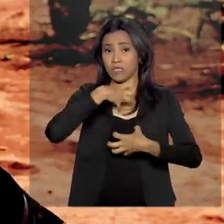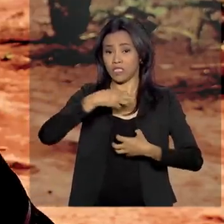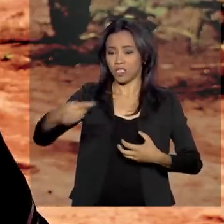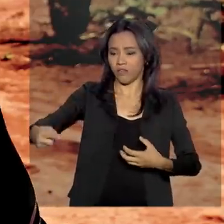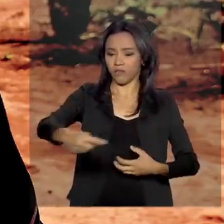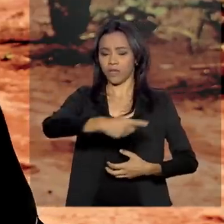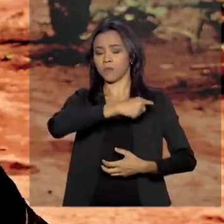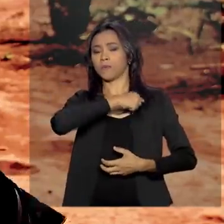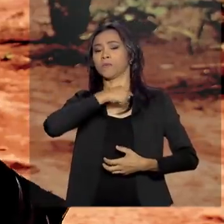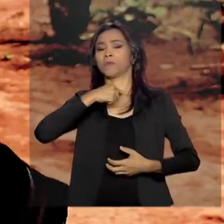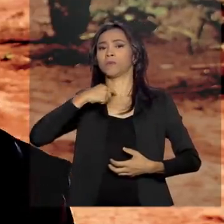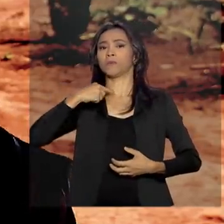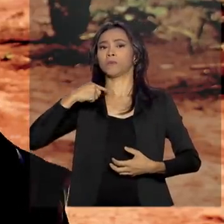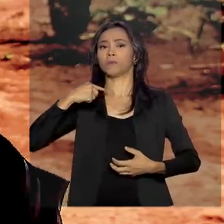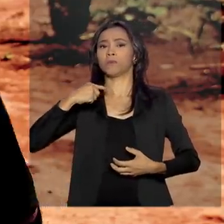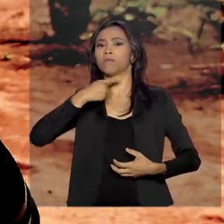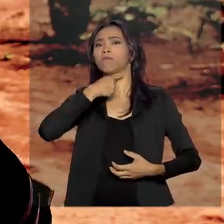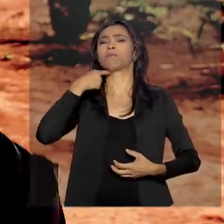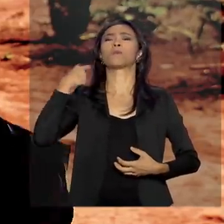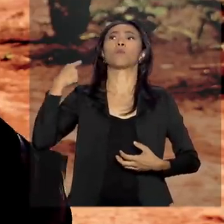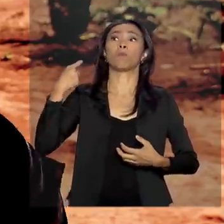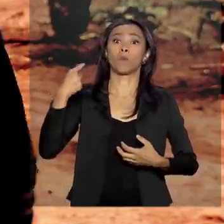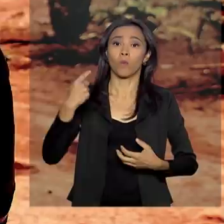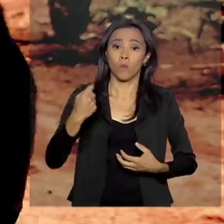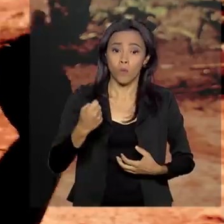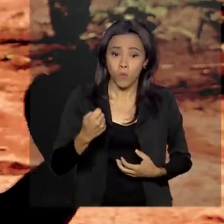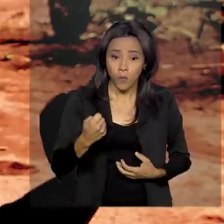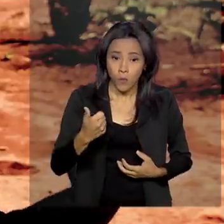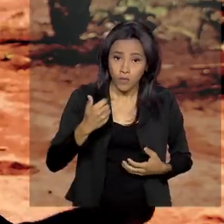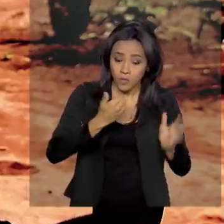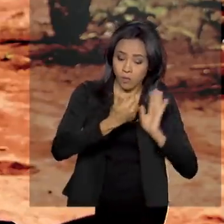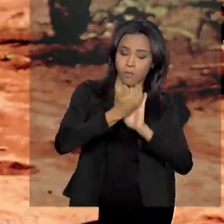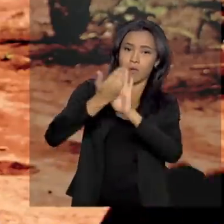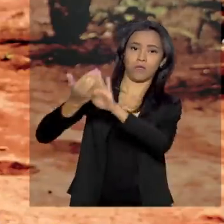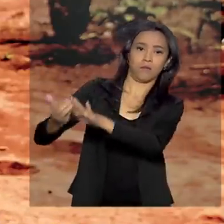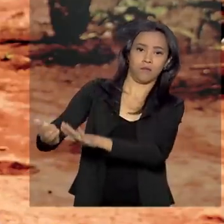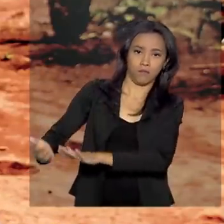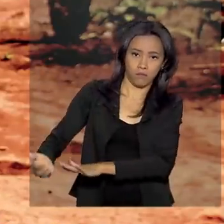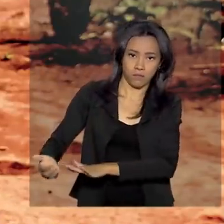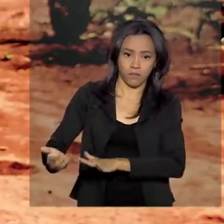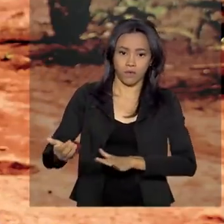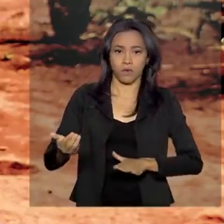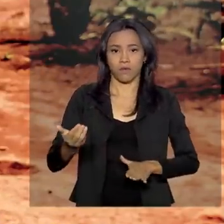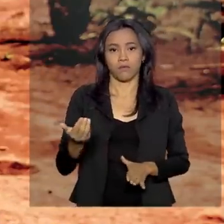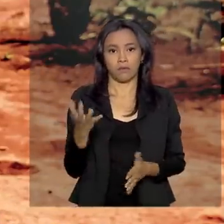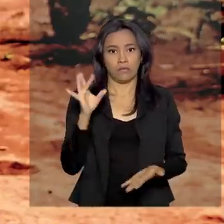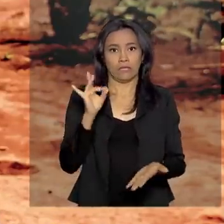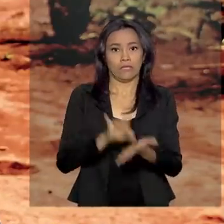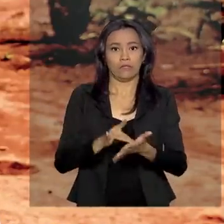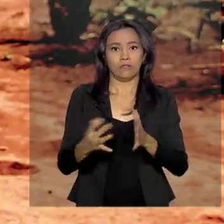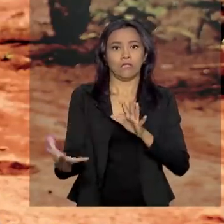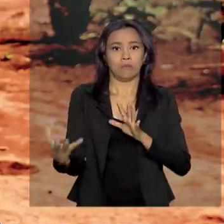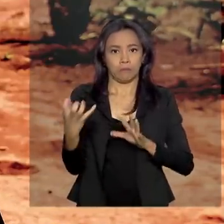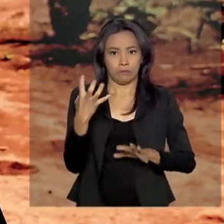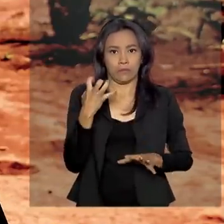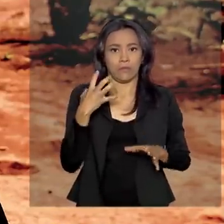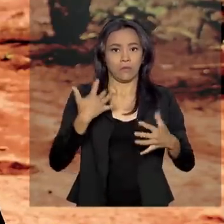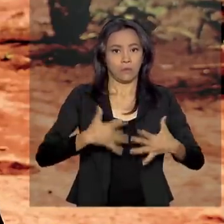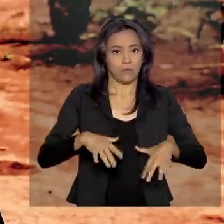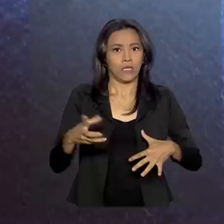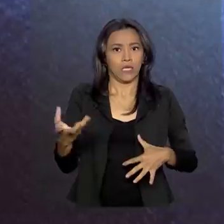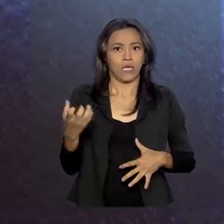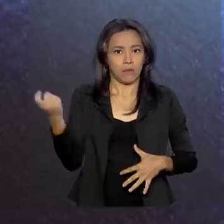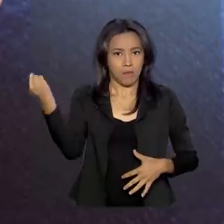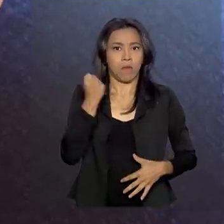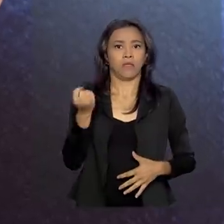falta passando aqui debaixo de montanhas como as o que eu posso ir à mão província onde eu falei nossa real realmente ele quer me